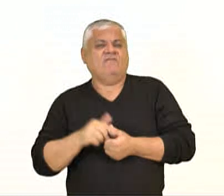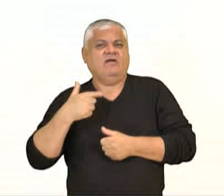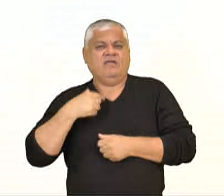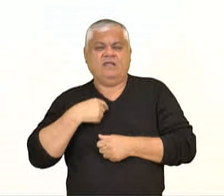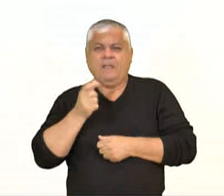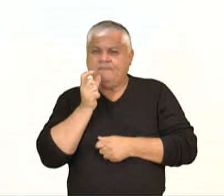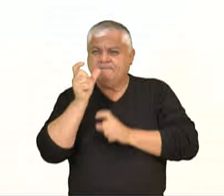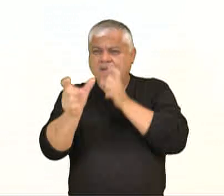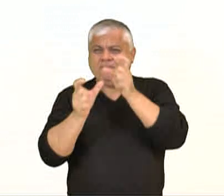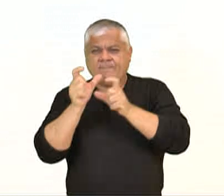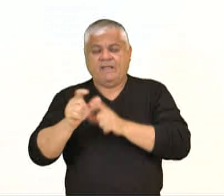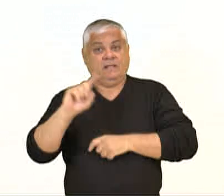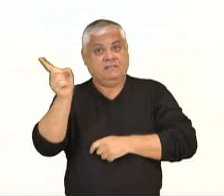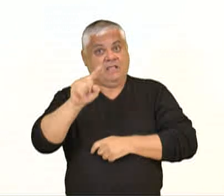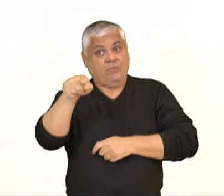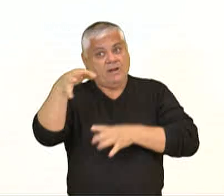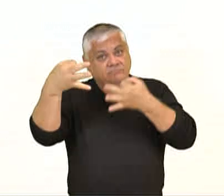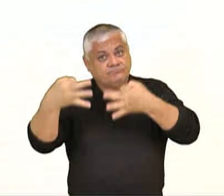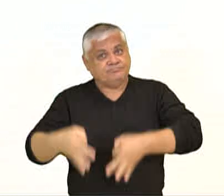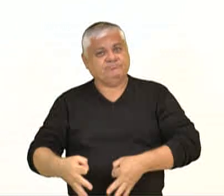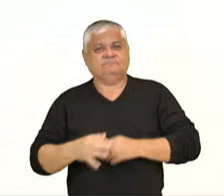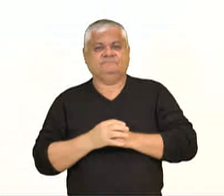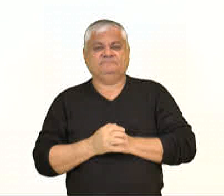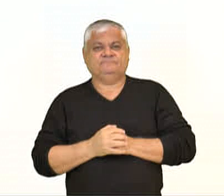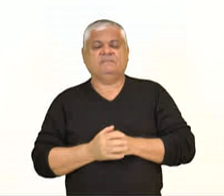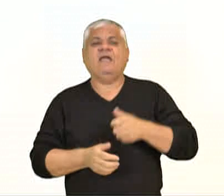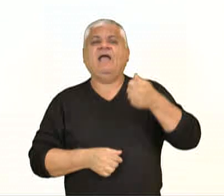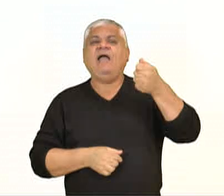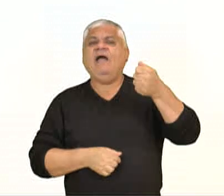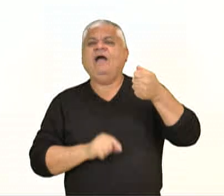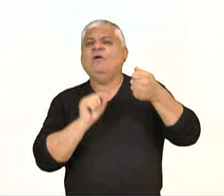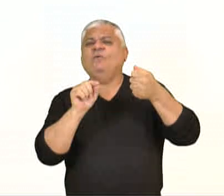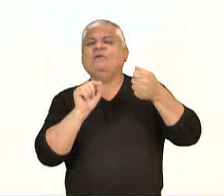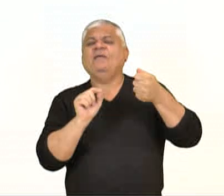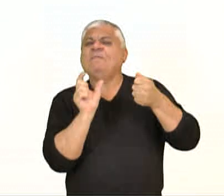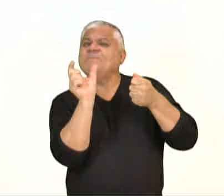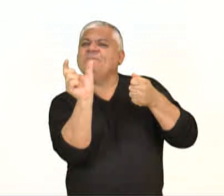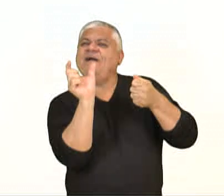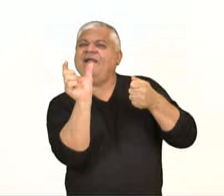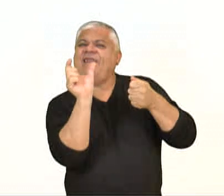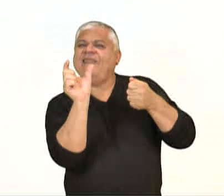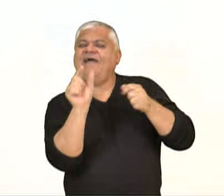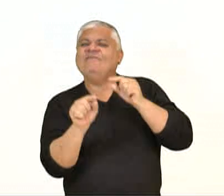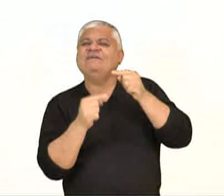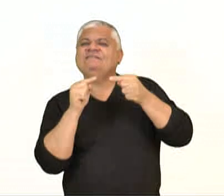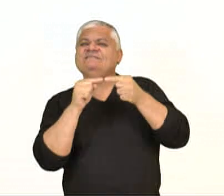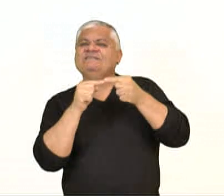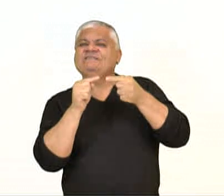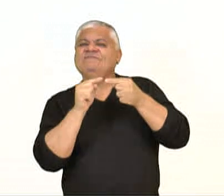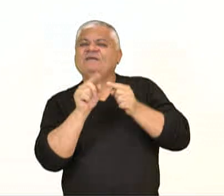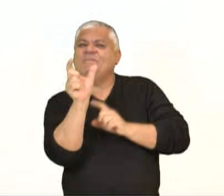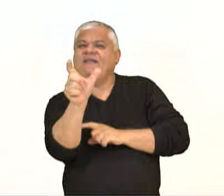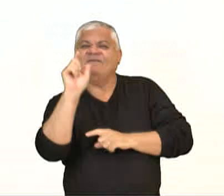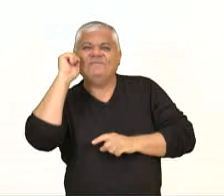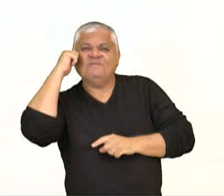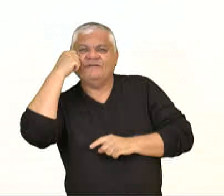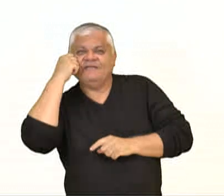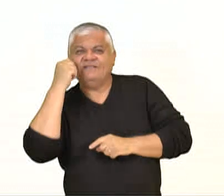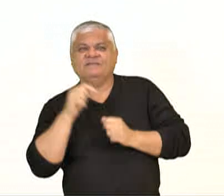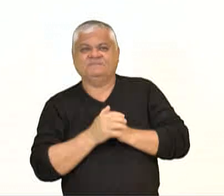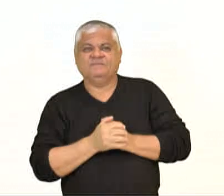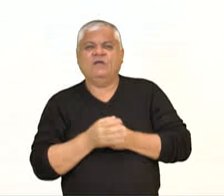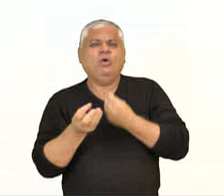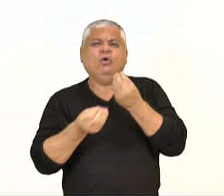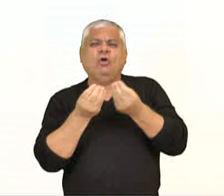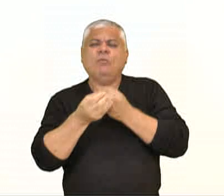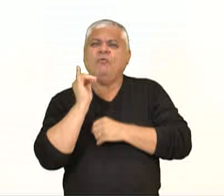descaluniá-la, obrigava-se por tudo. Letra A. Que efeito de sentido o neologismo negritado produz? Que processo de